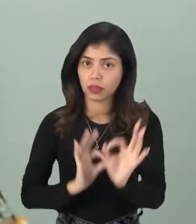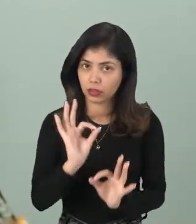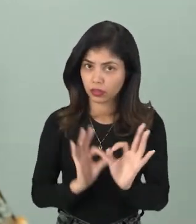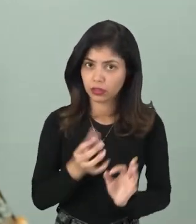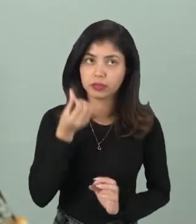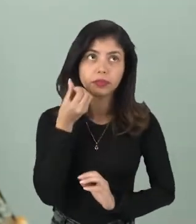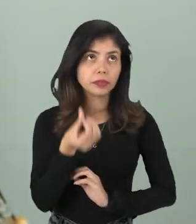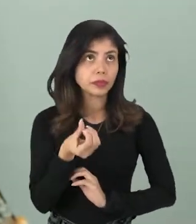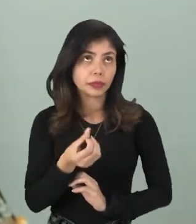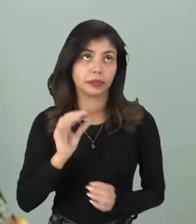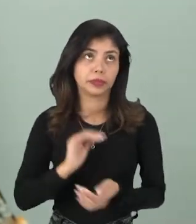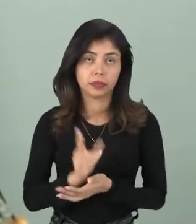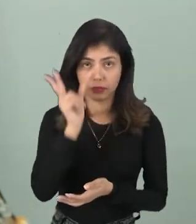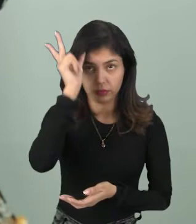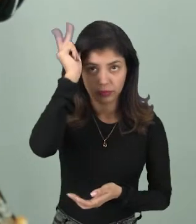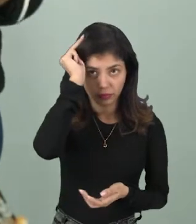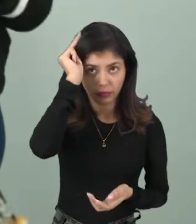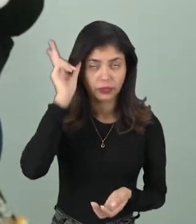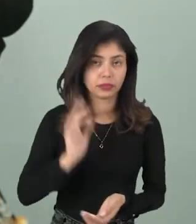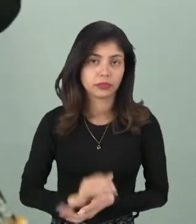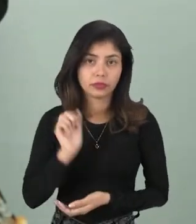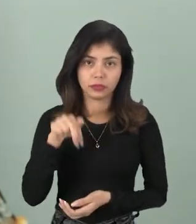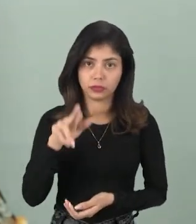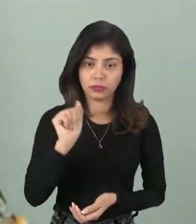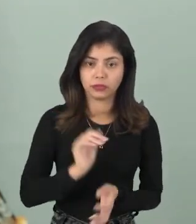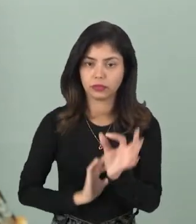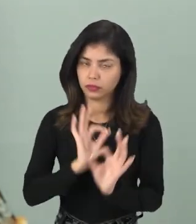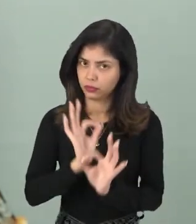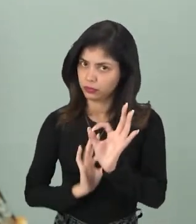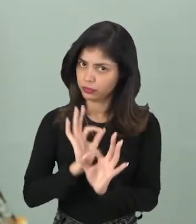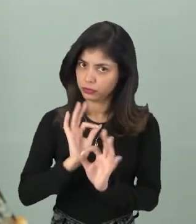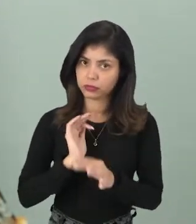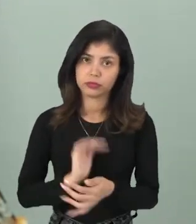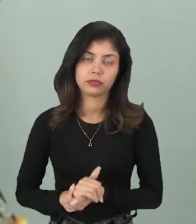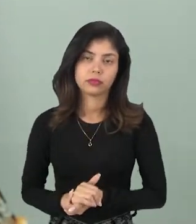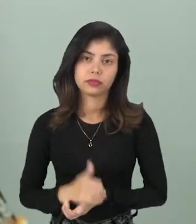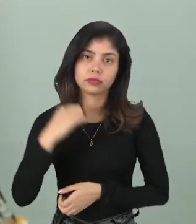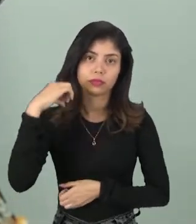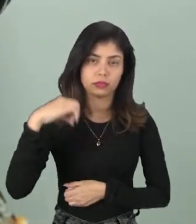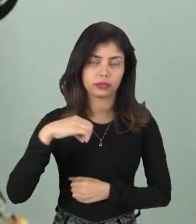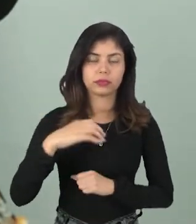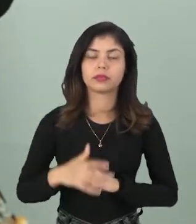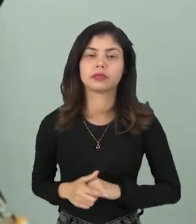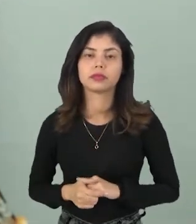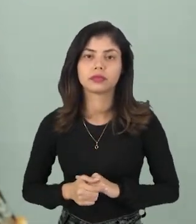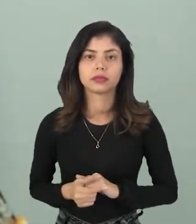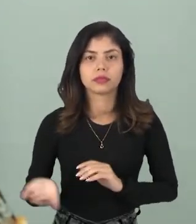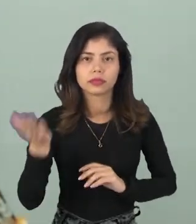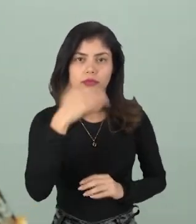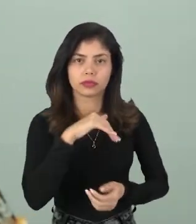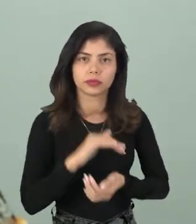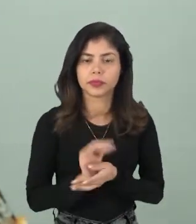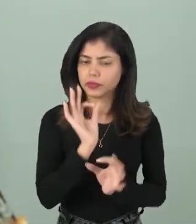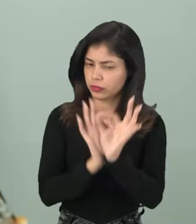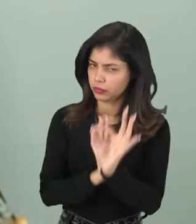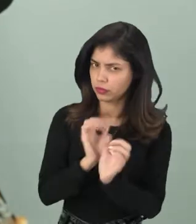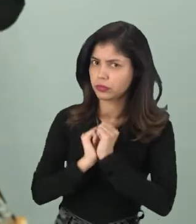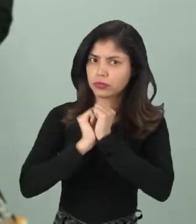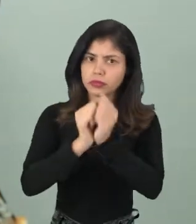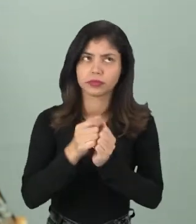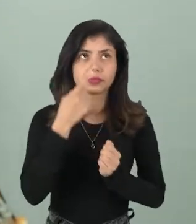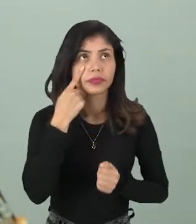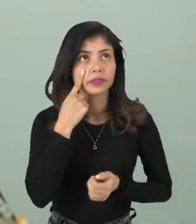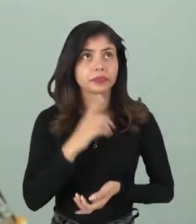organiza seis laços e Ana Júlia já organiza a quantidade de 9 las Então vamos fazer essa organização